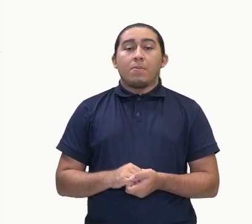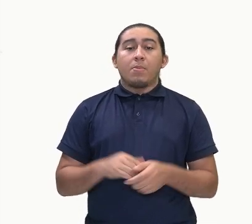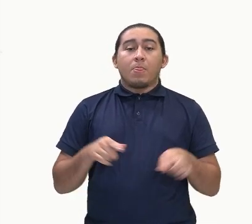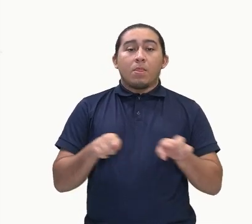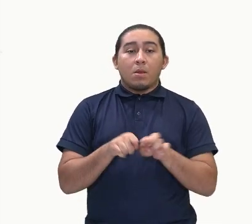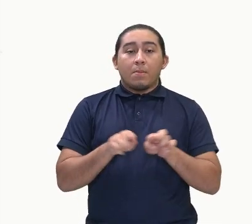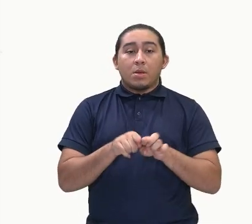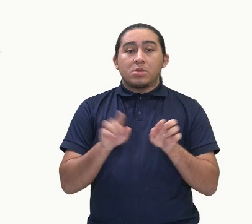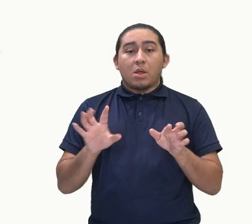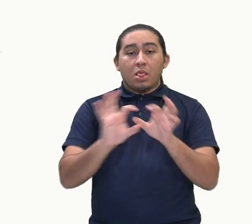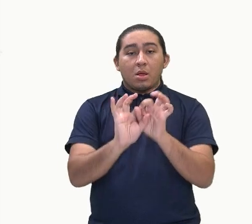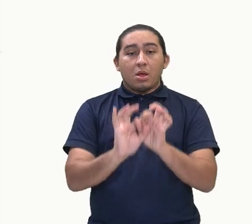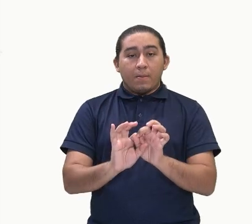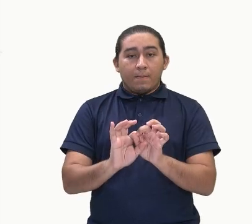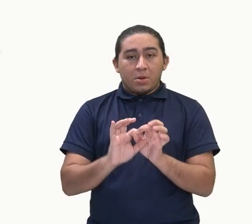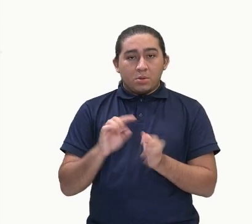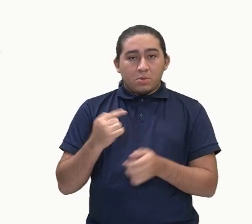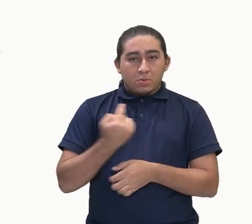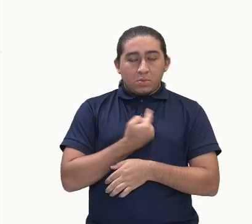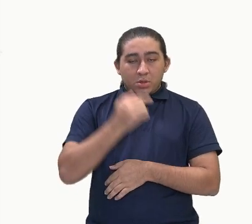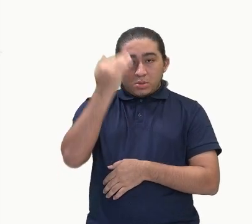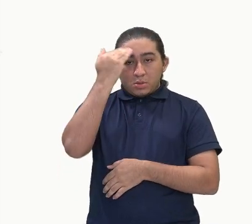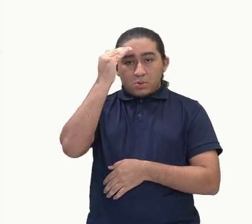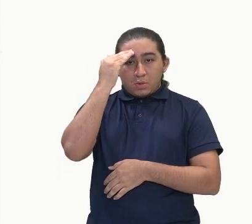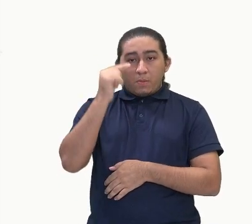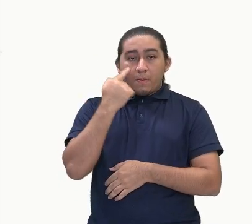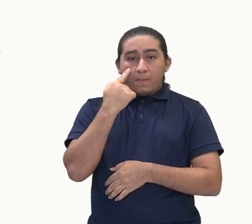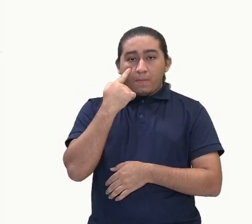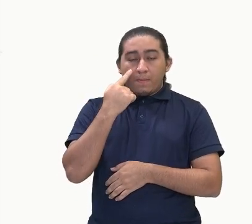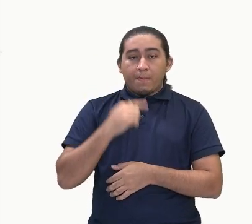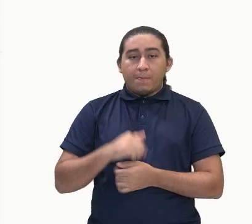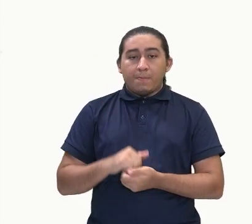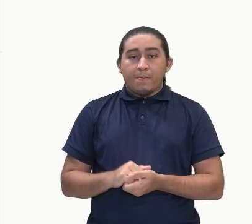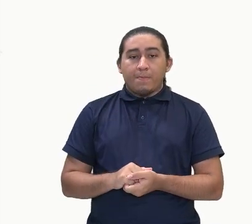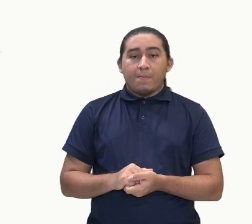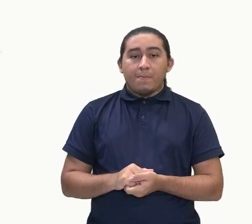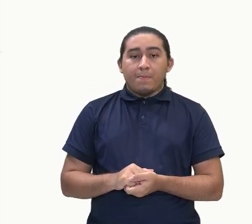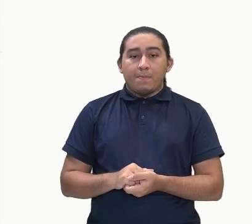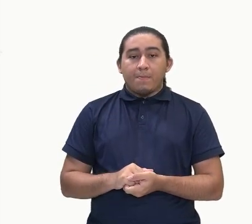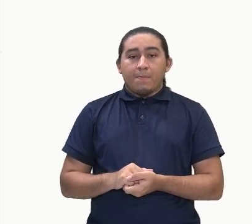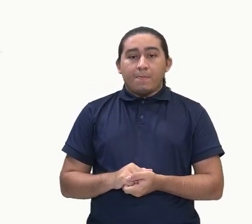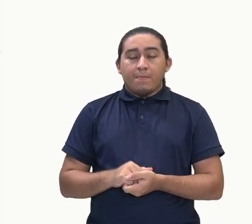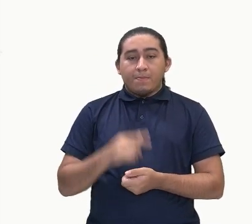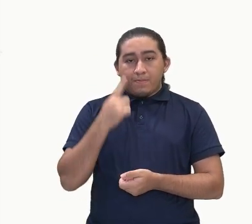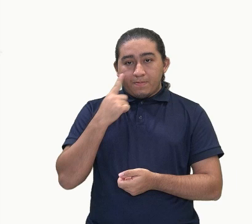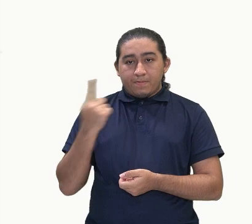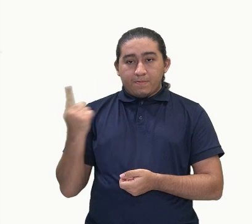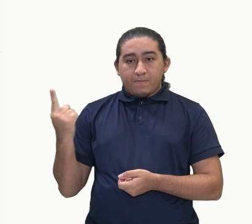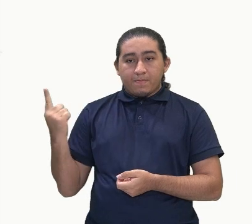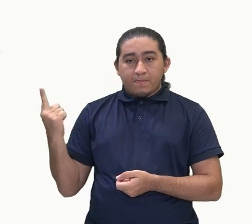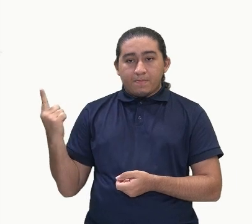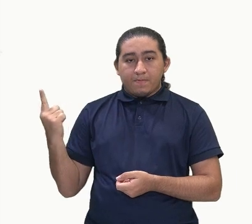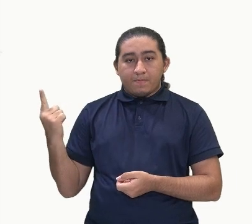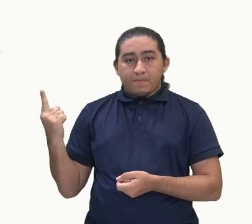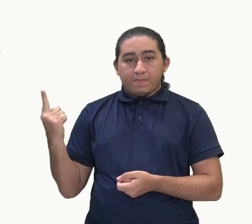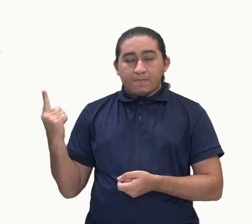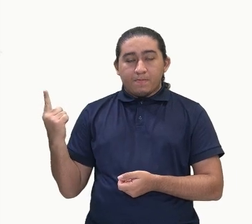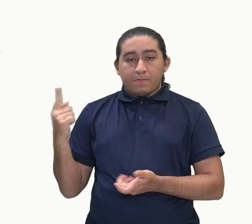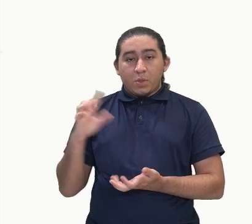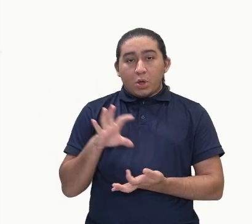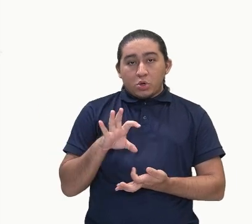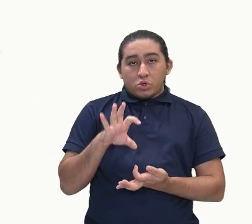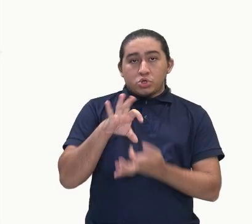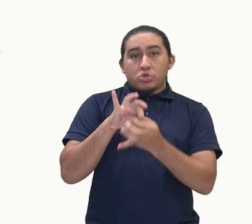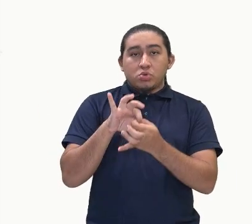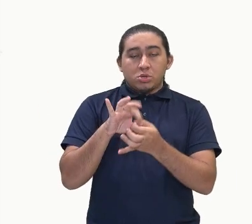de verde aqui para a gente compreender os ligamentos, né? O ligamento, ele vai fazer, ó, essa união aqui, ó, entre